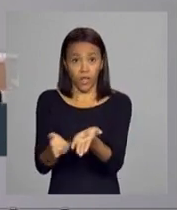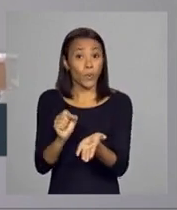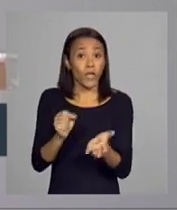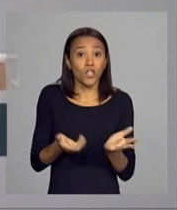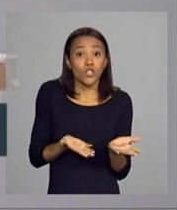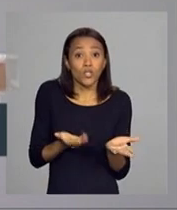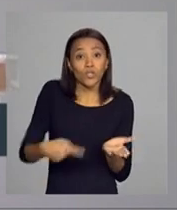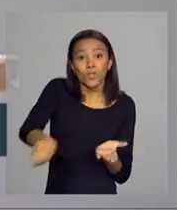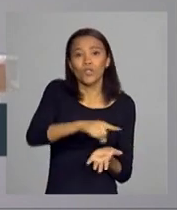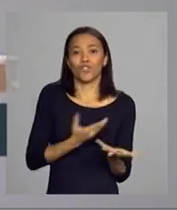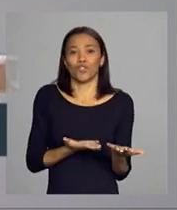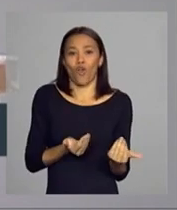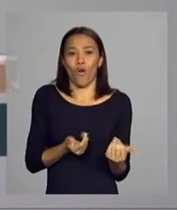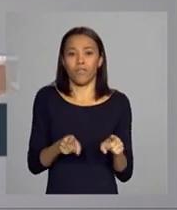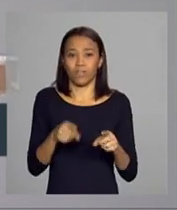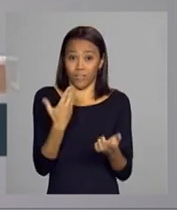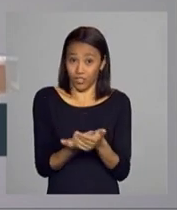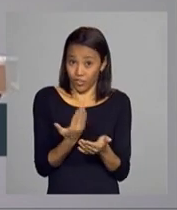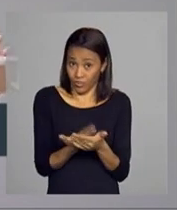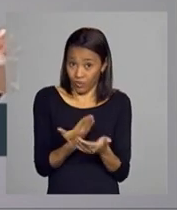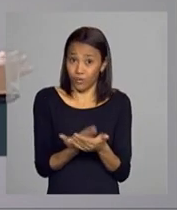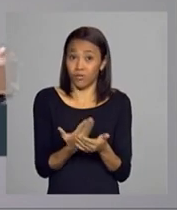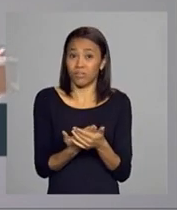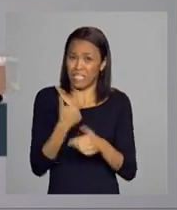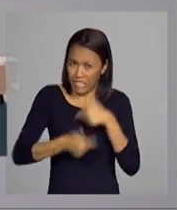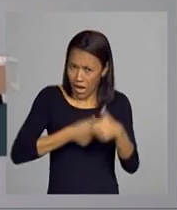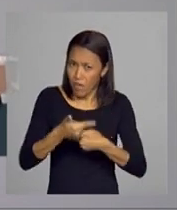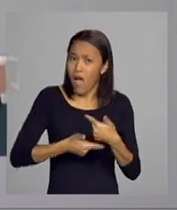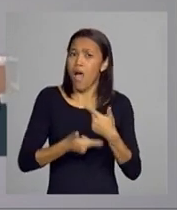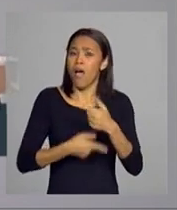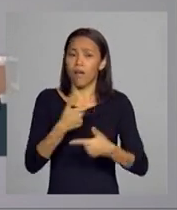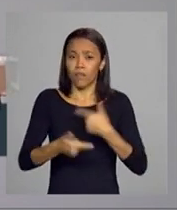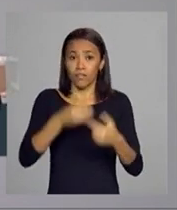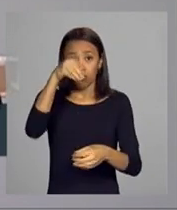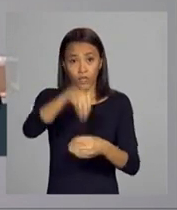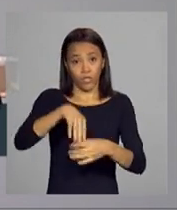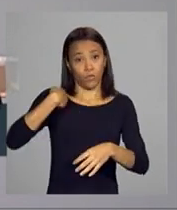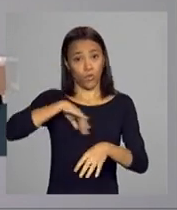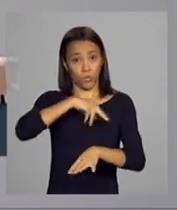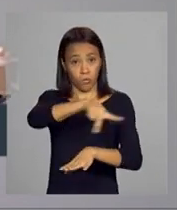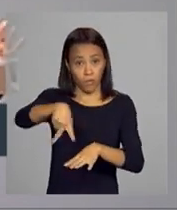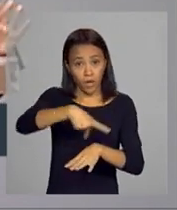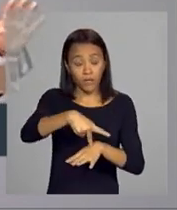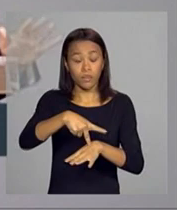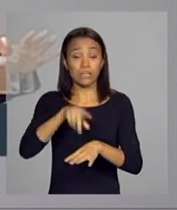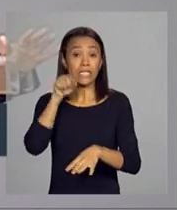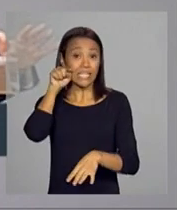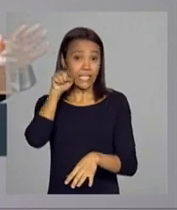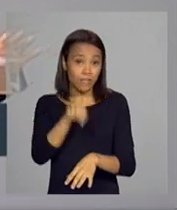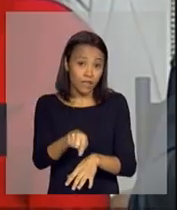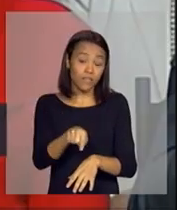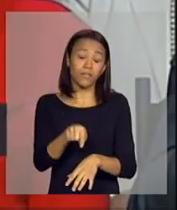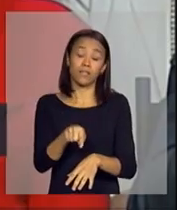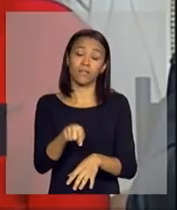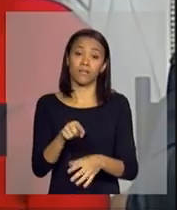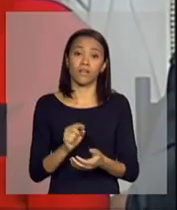jovens estudantes do nosso país, jovens trabalhadores e estudantes do nosso país. E, nesse aspecto,